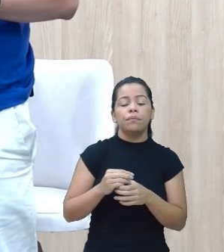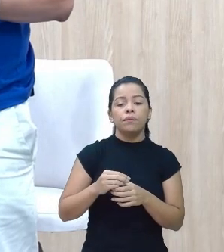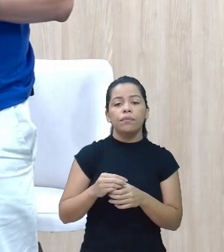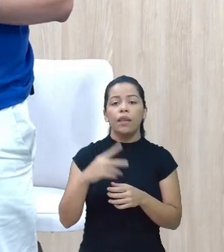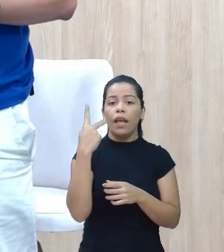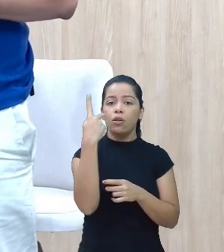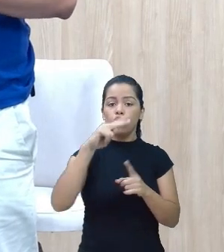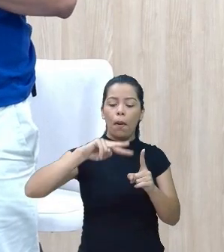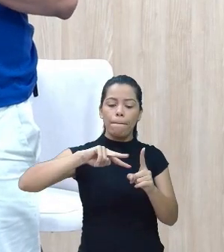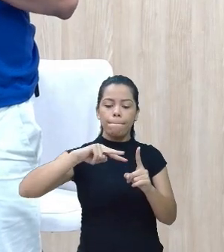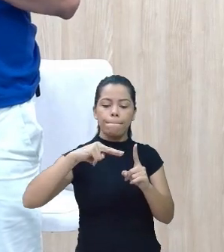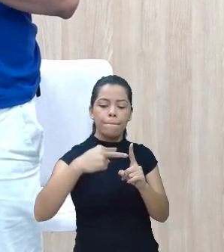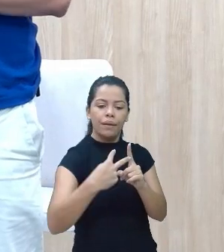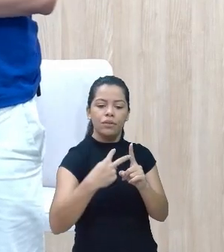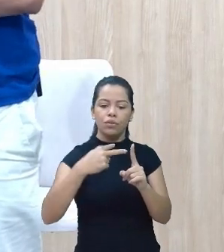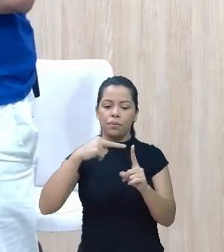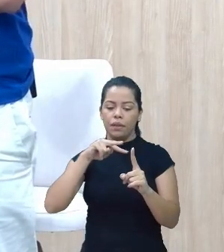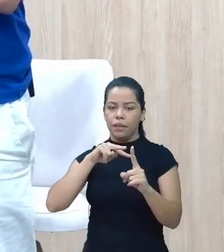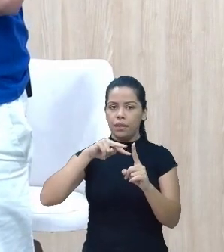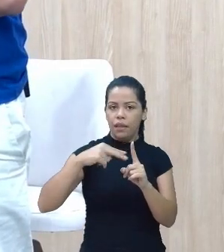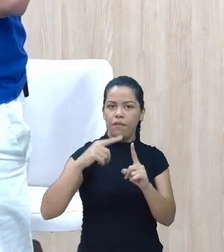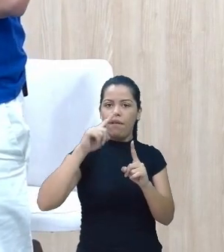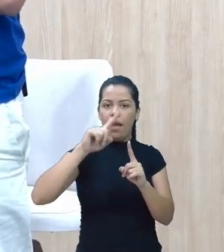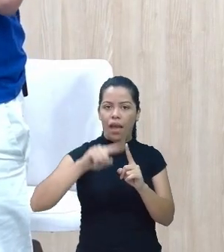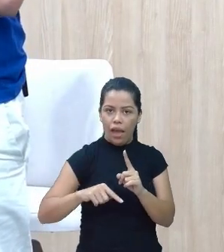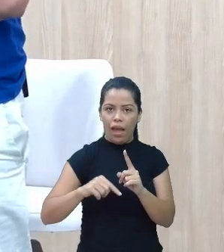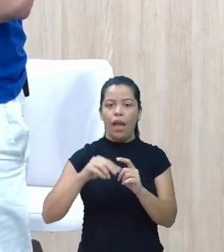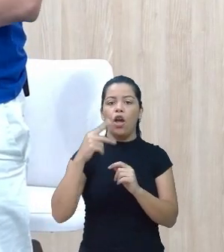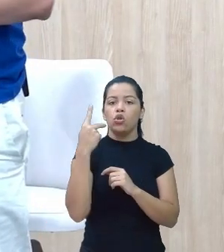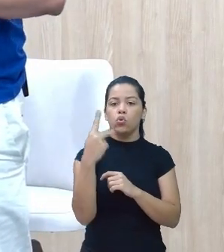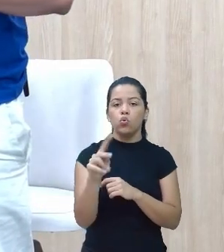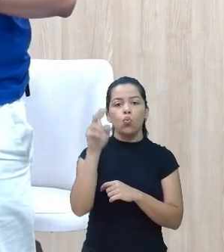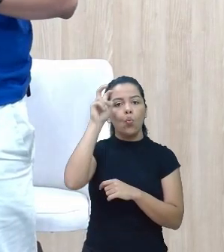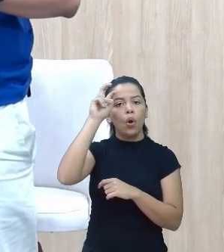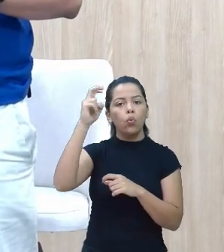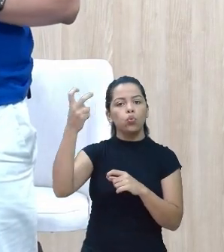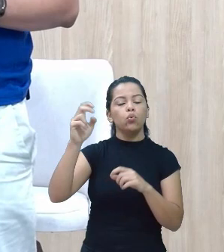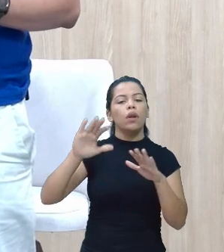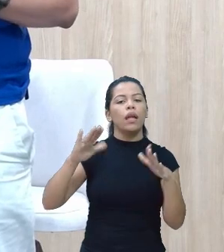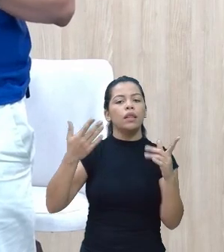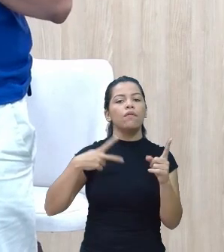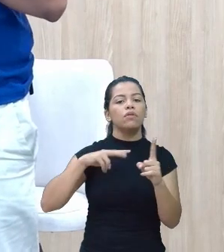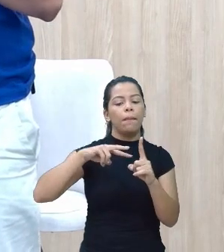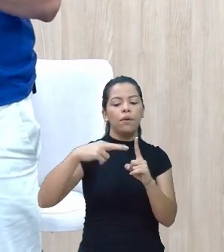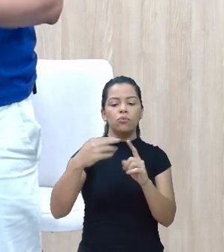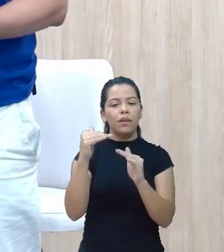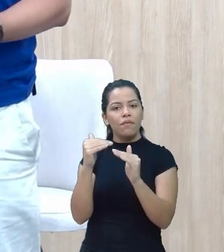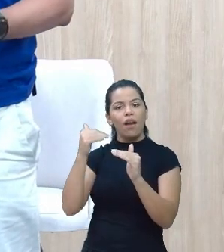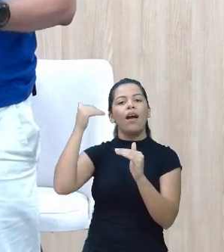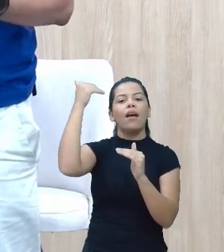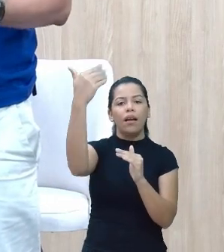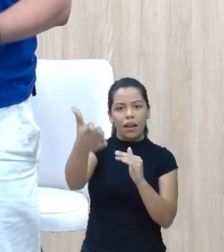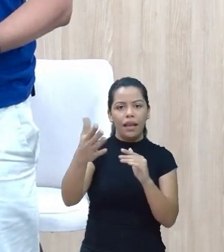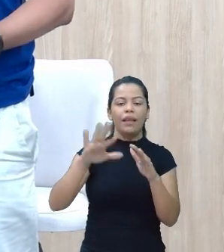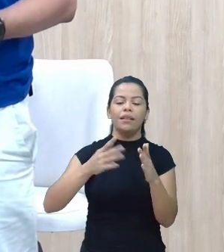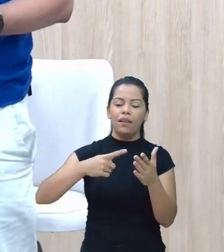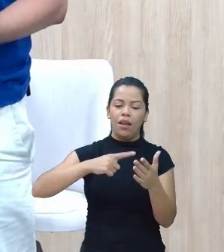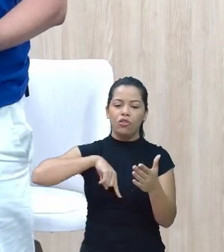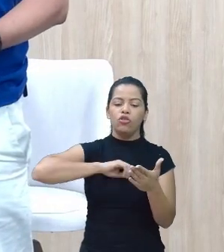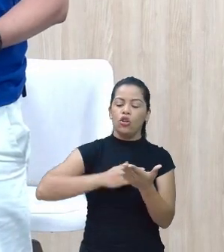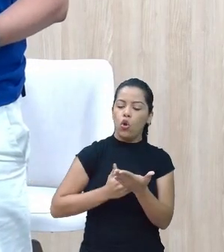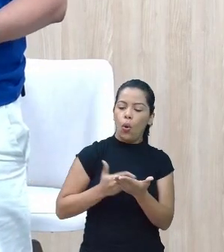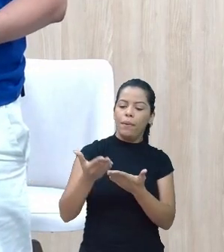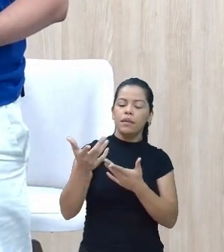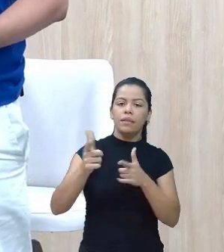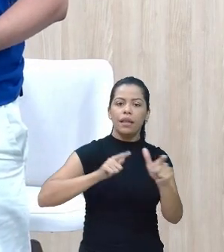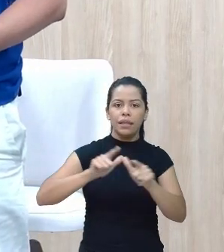sua cultura. A gente está começando de nossa cultura, da feira, para trabalhar em cima de outra cultura, que é a cultura da língua